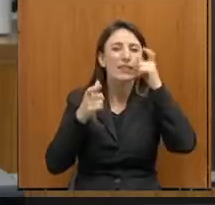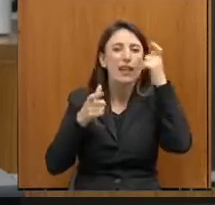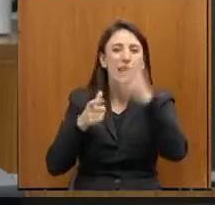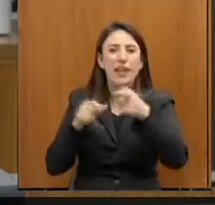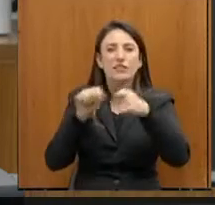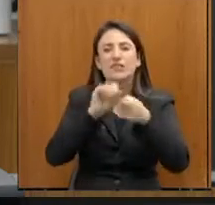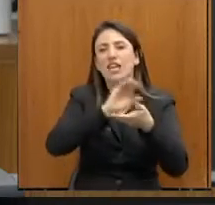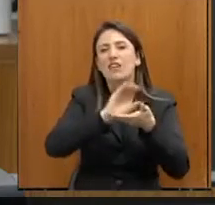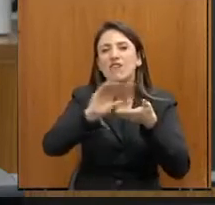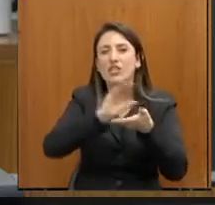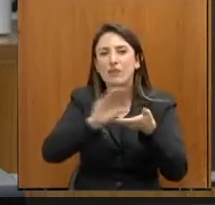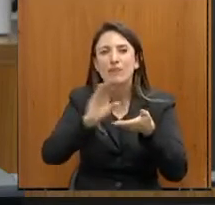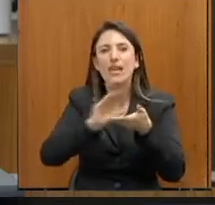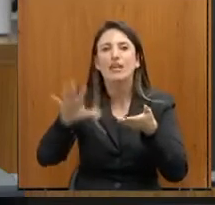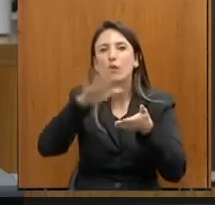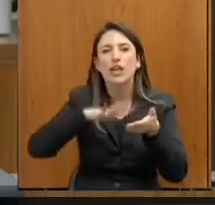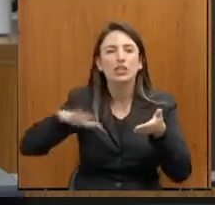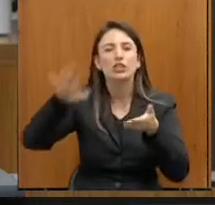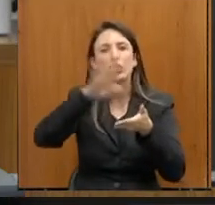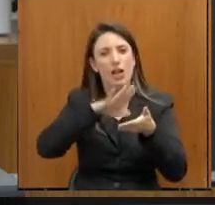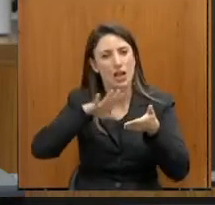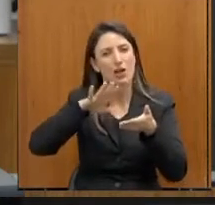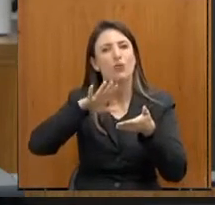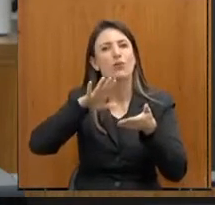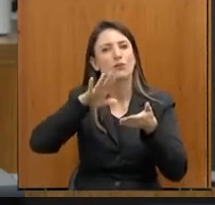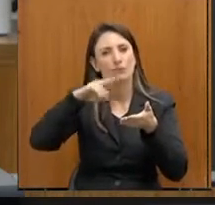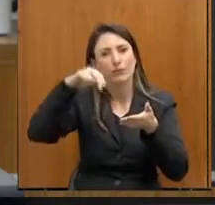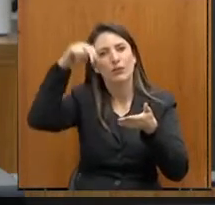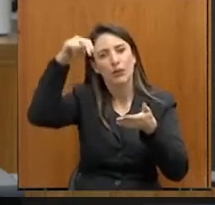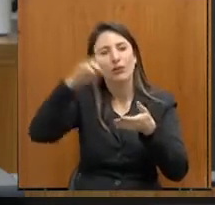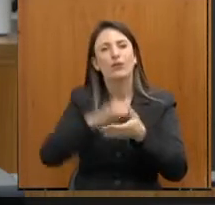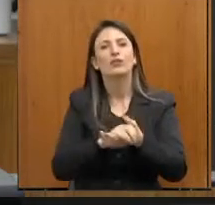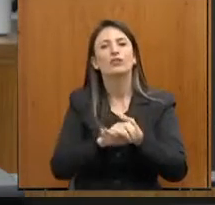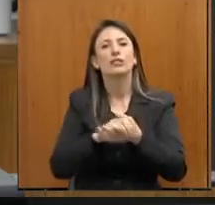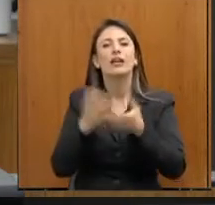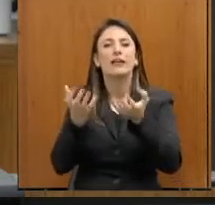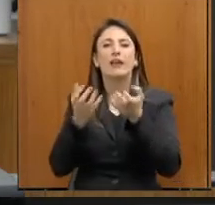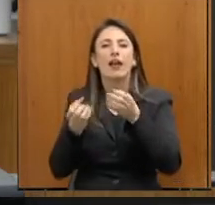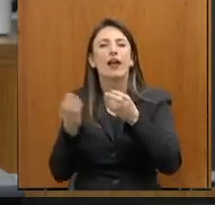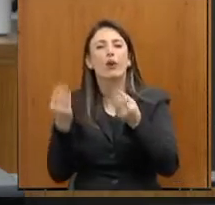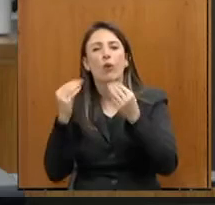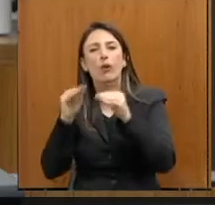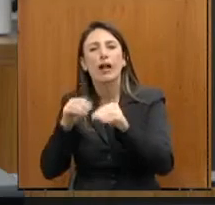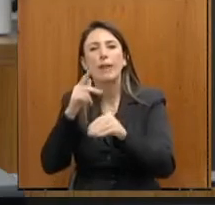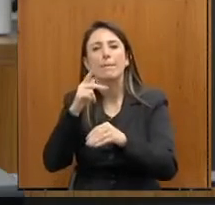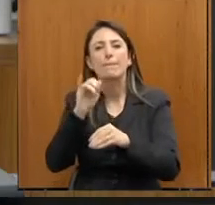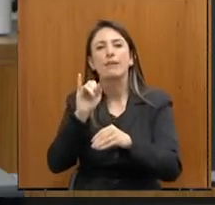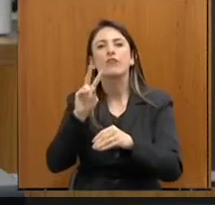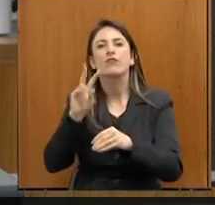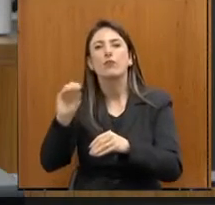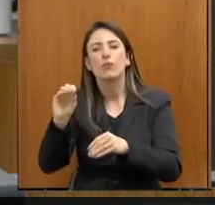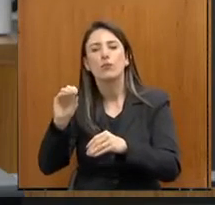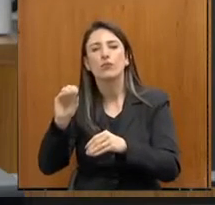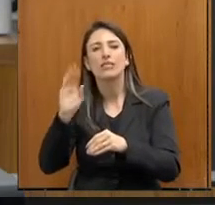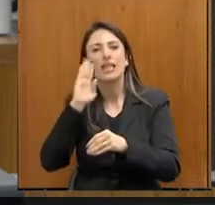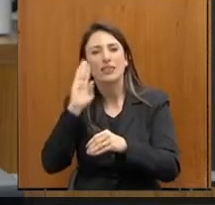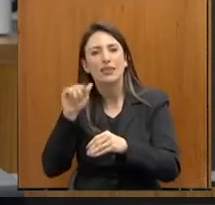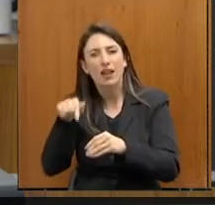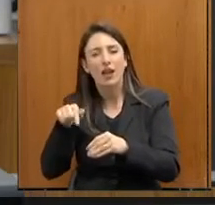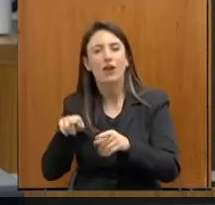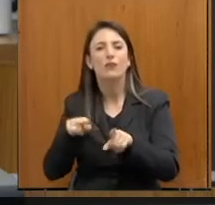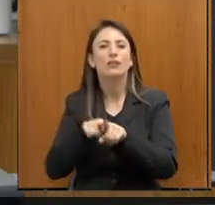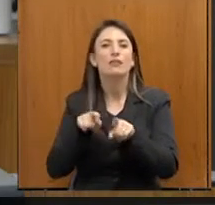da nossa própria região né querem colocar pivô central nós ativar as pessoas